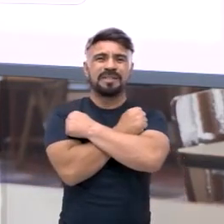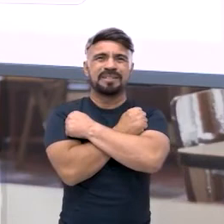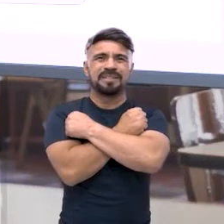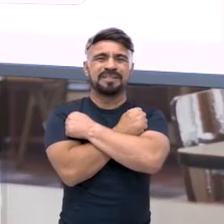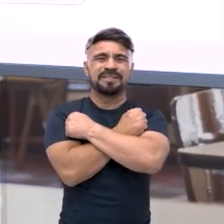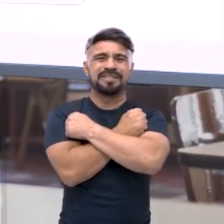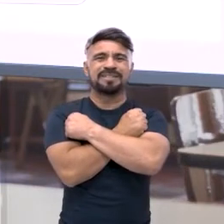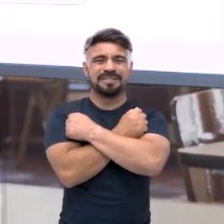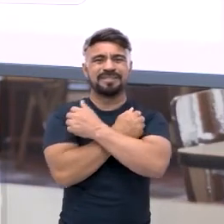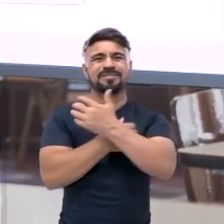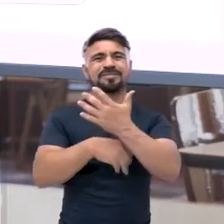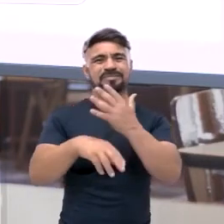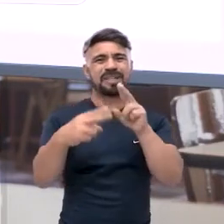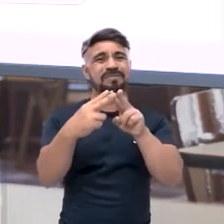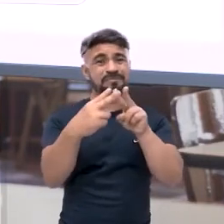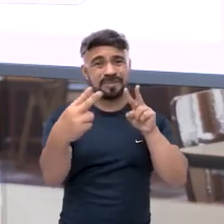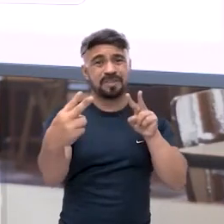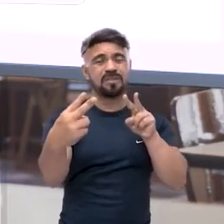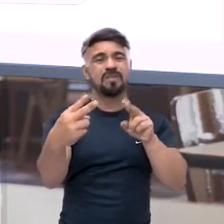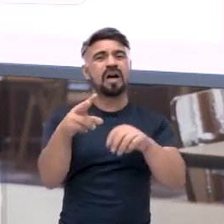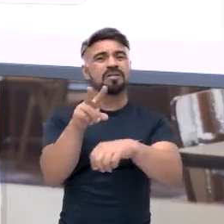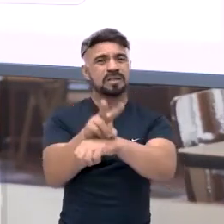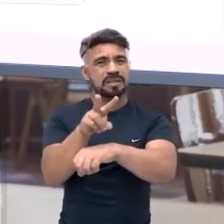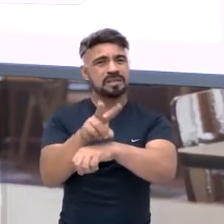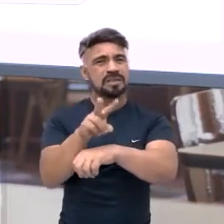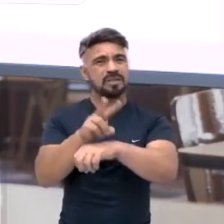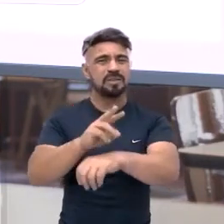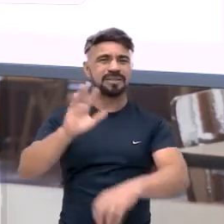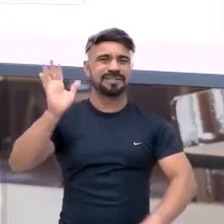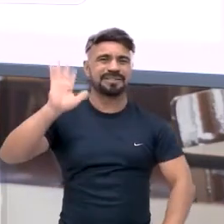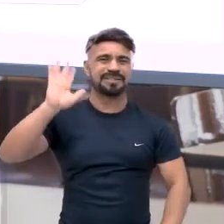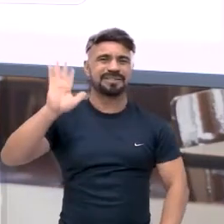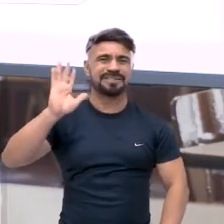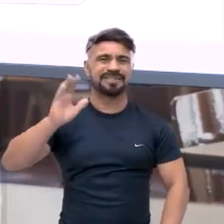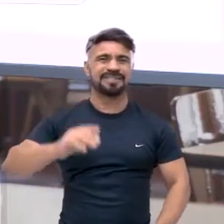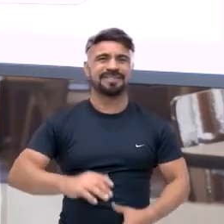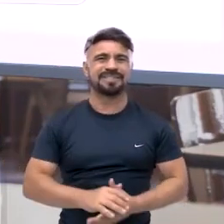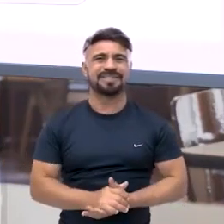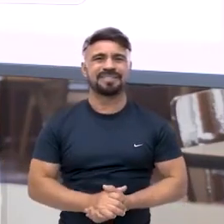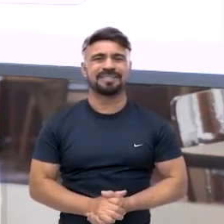abraço bem apertado, virtual, é claro. Se cuidem e até a próxima.